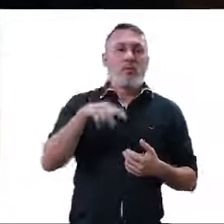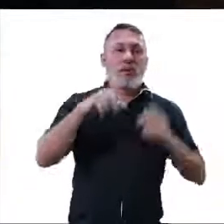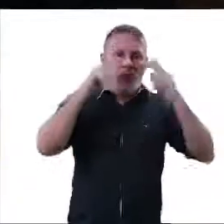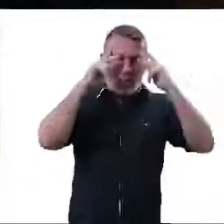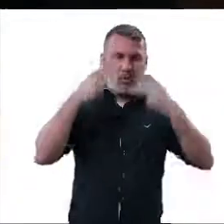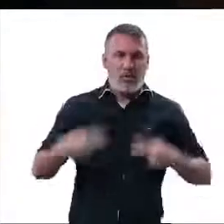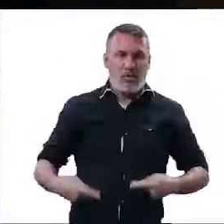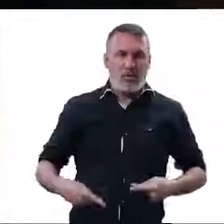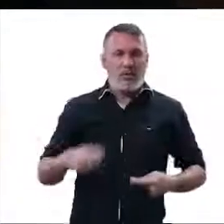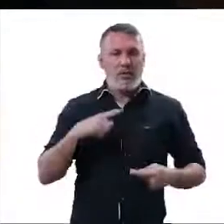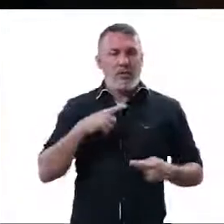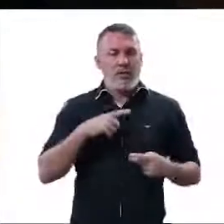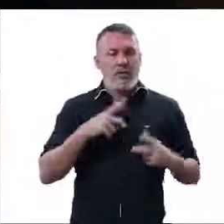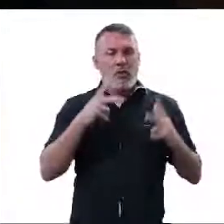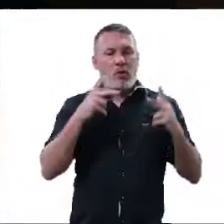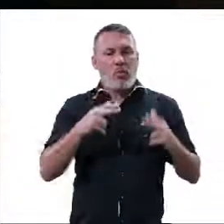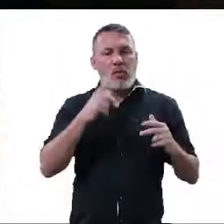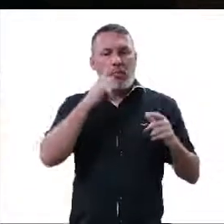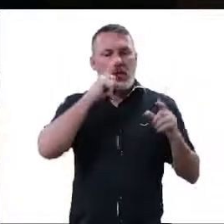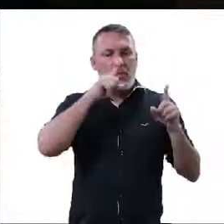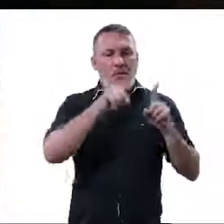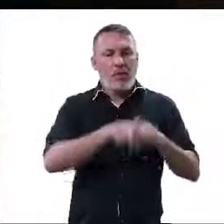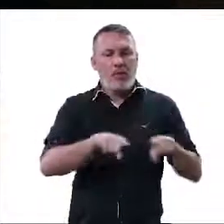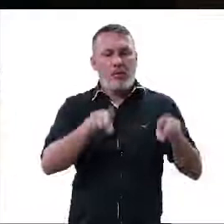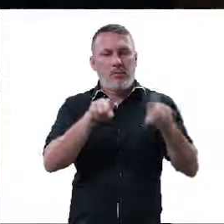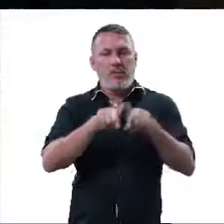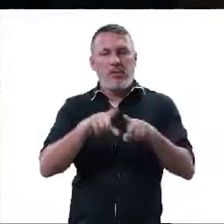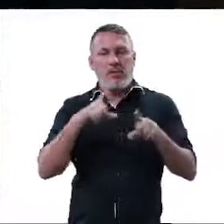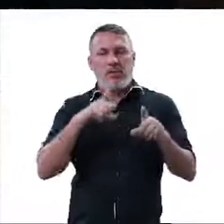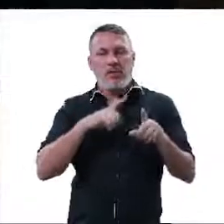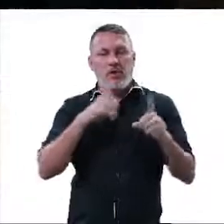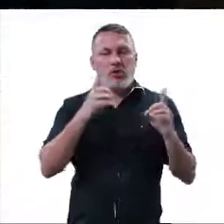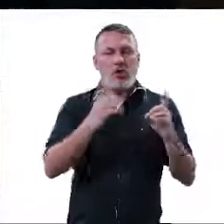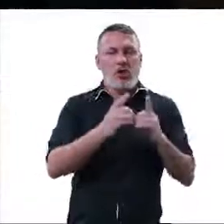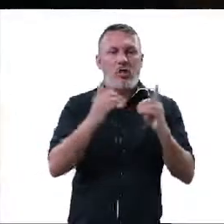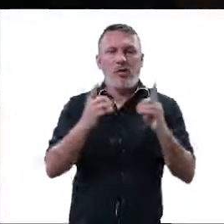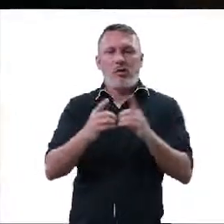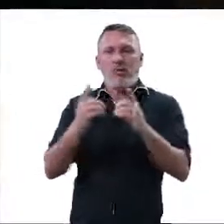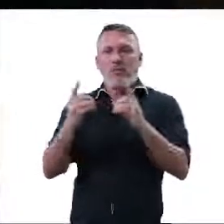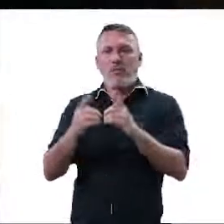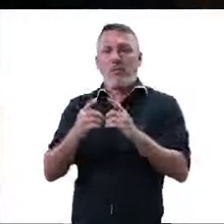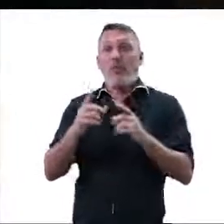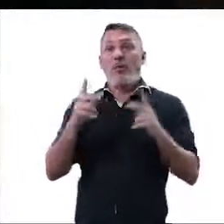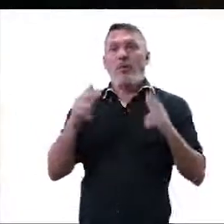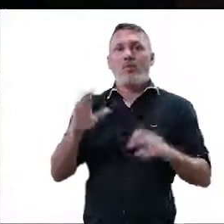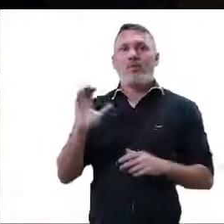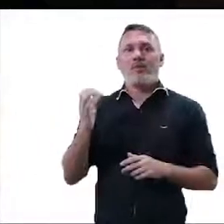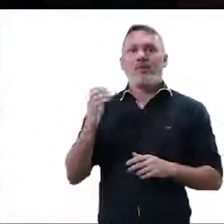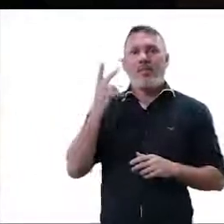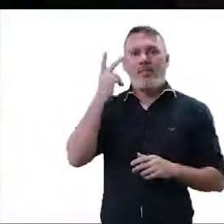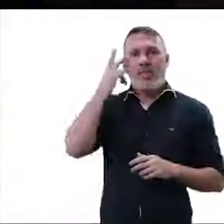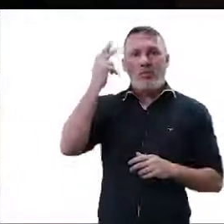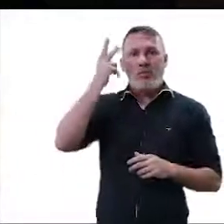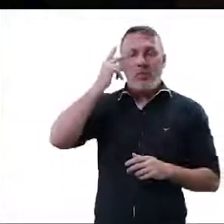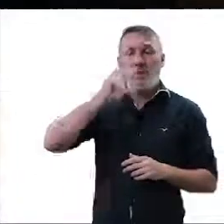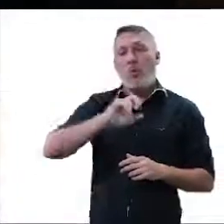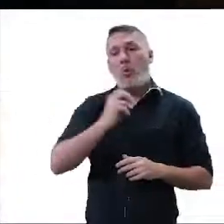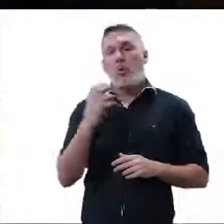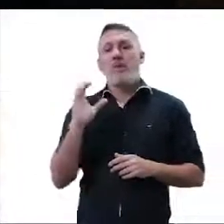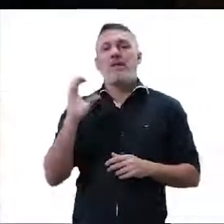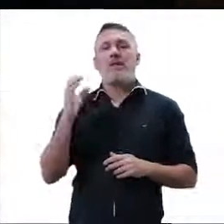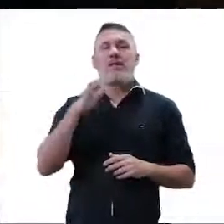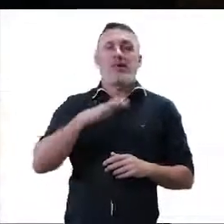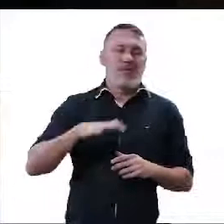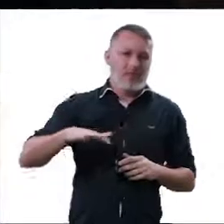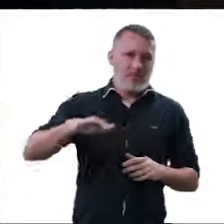humanos com a mesma dinâmica, com o mesmo rigor das chamadas ciências naturais ou